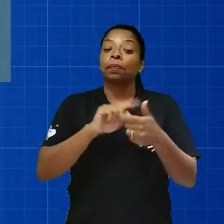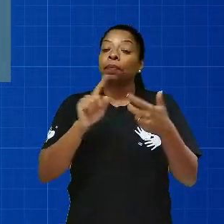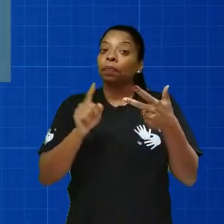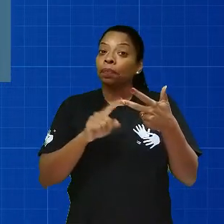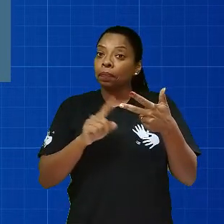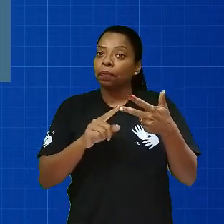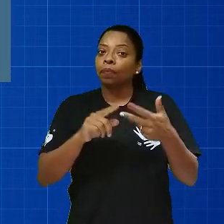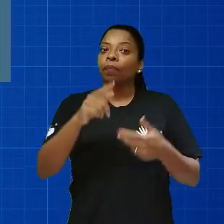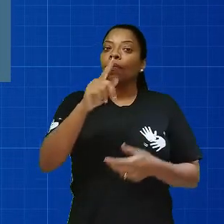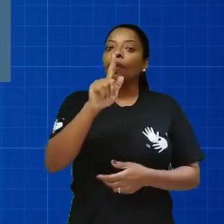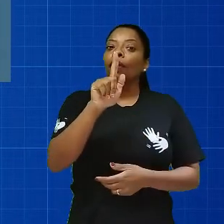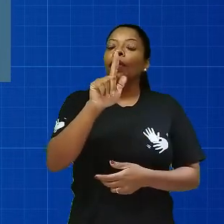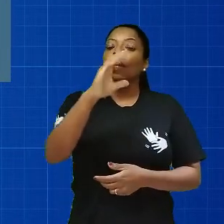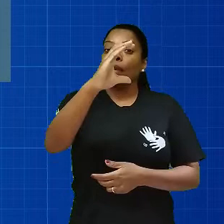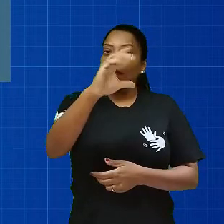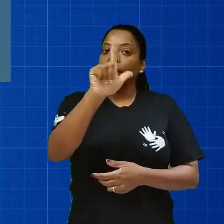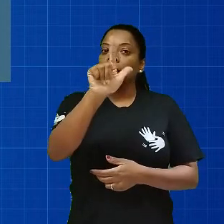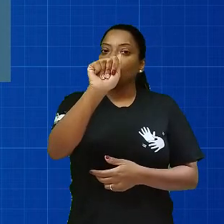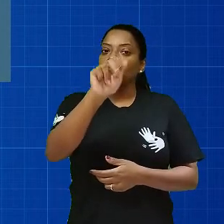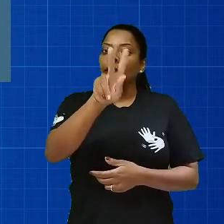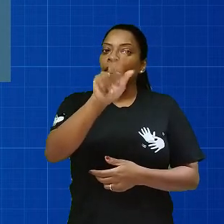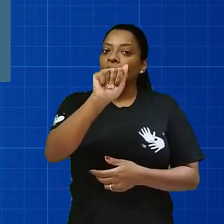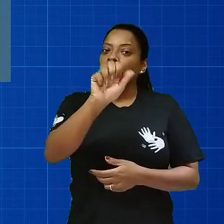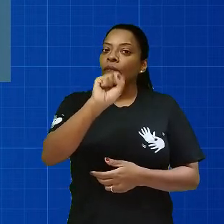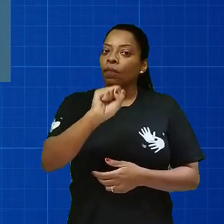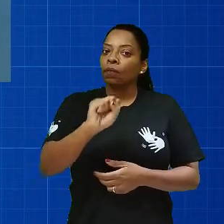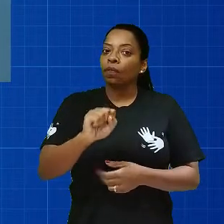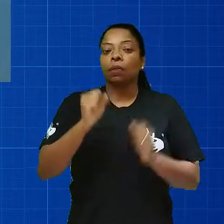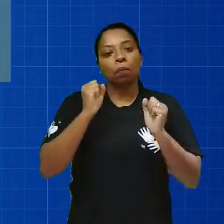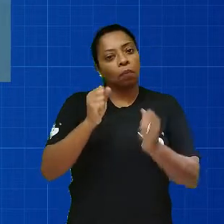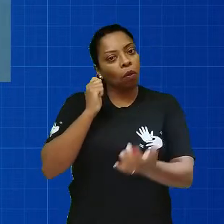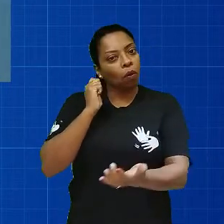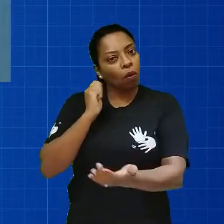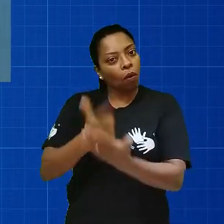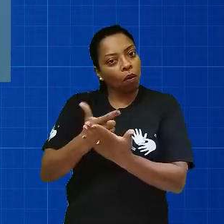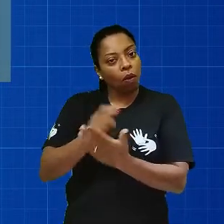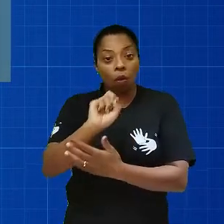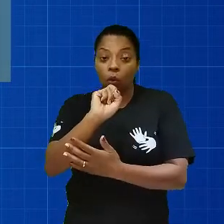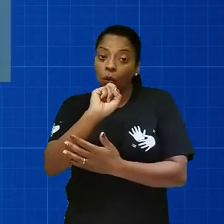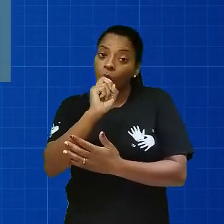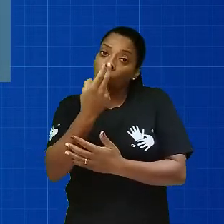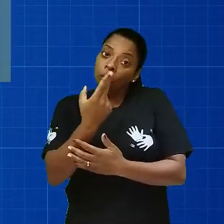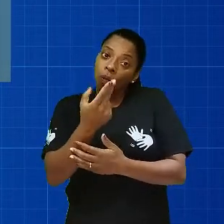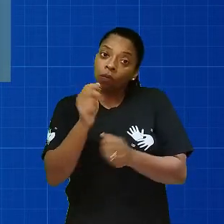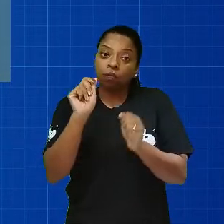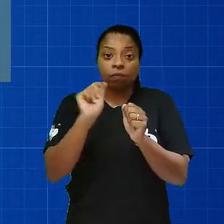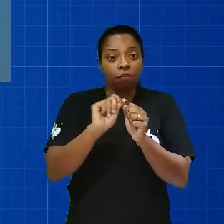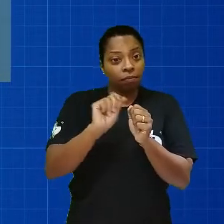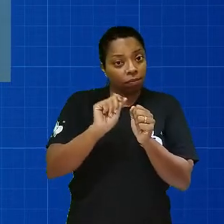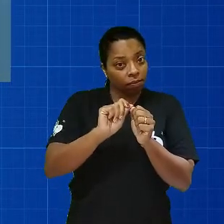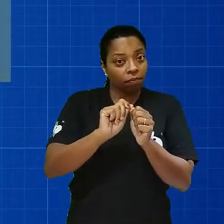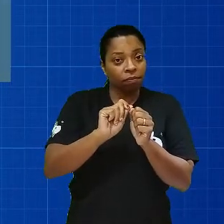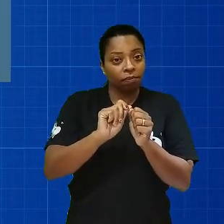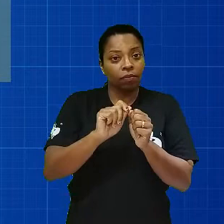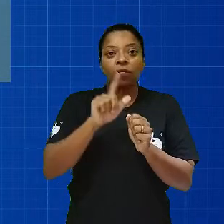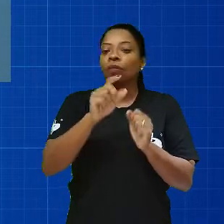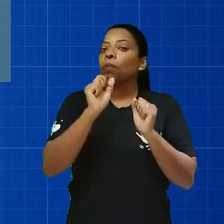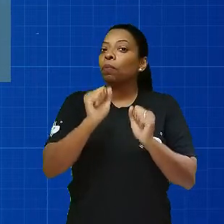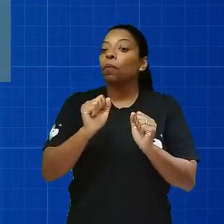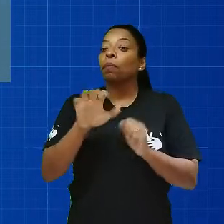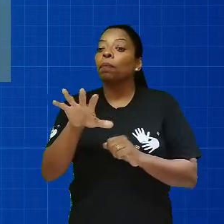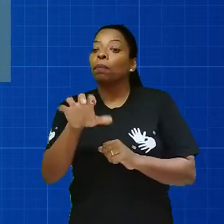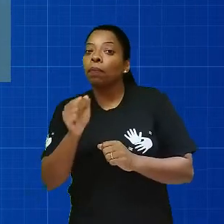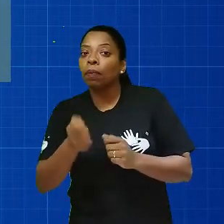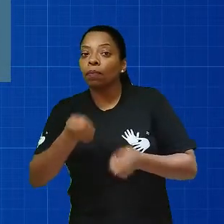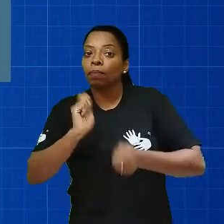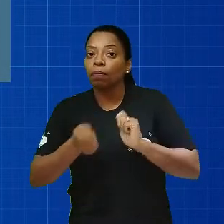as clavas, que elas também podem ser compradas. E, inclusive, existem clavas que estão dentro da bandinha rítmica, que